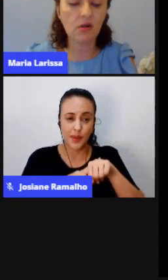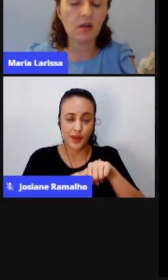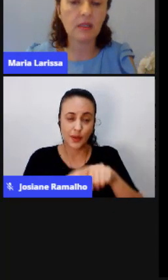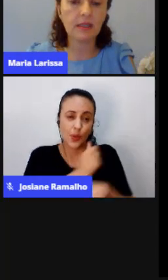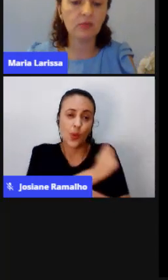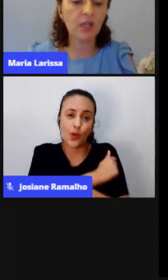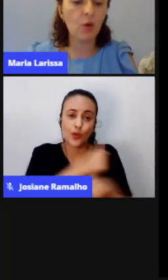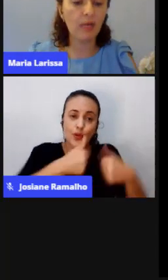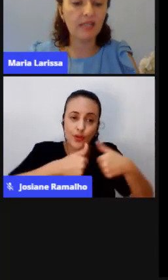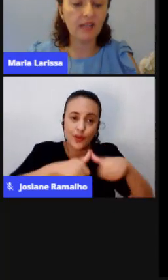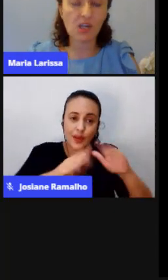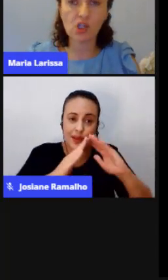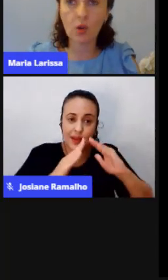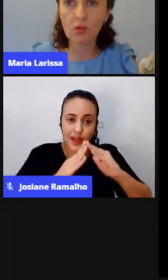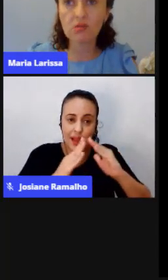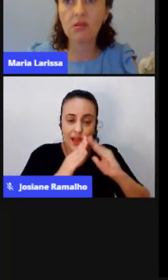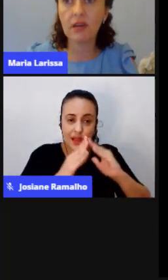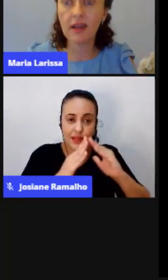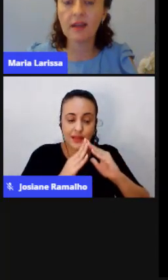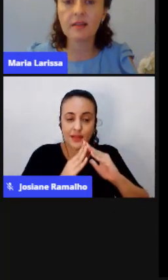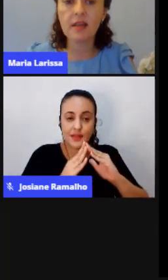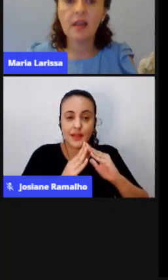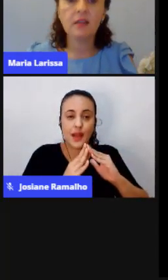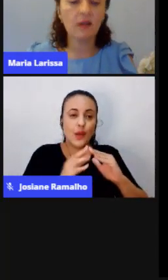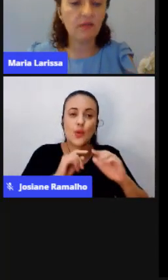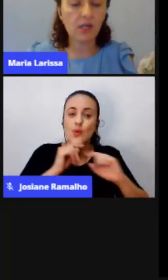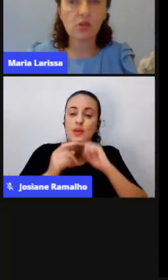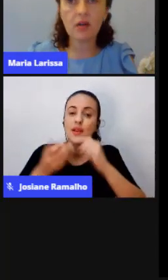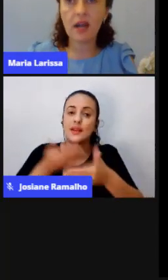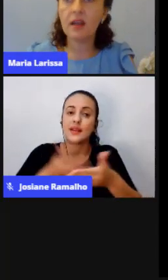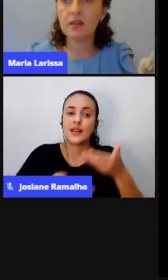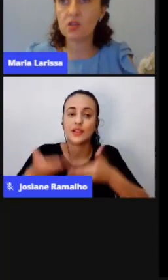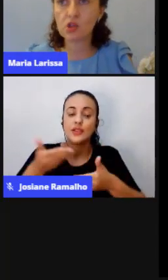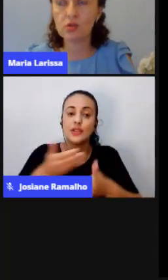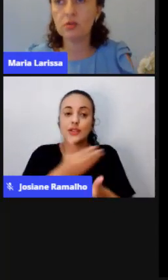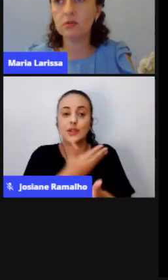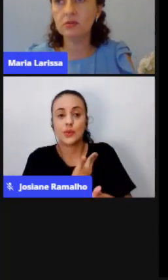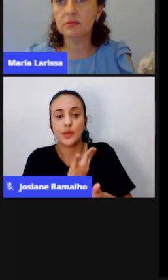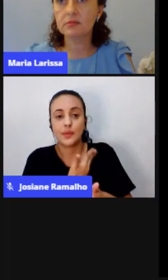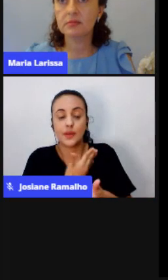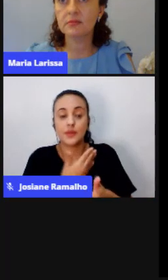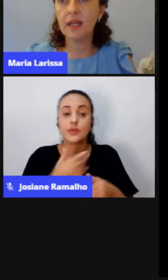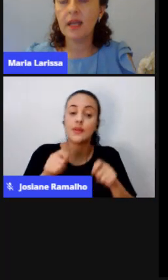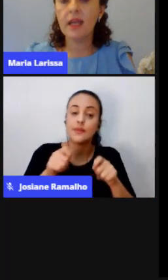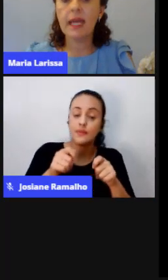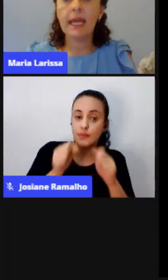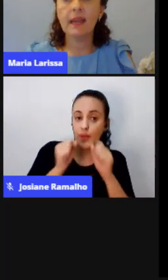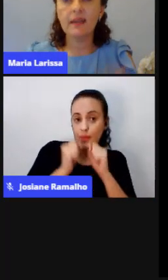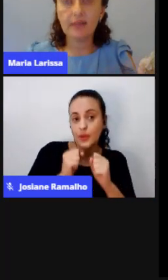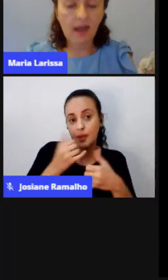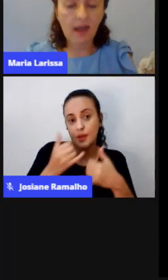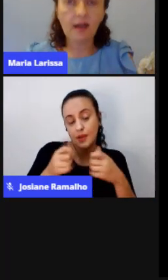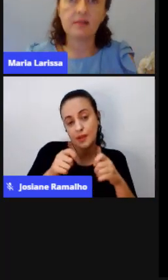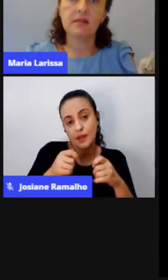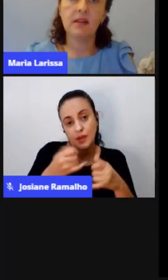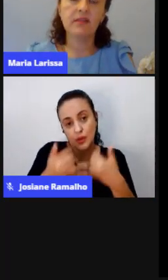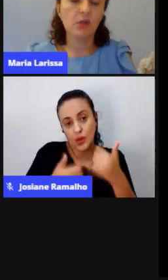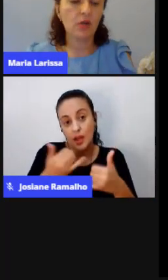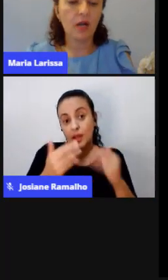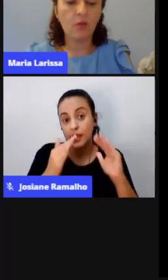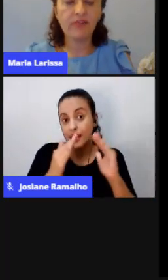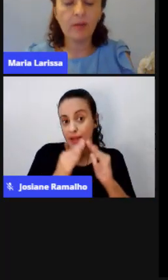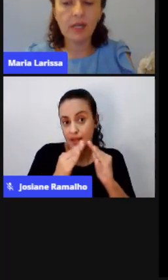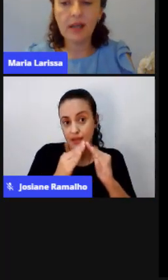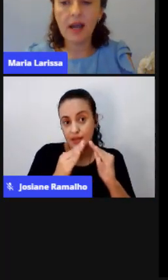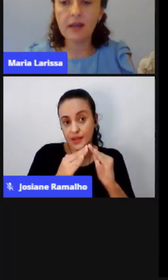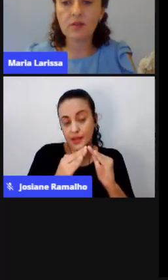vai para a escola, né, não tem como ele interagir com os colegas, então ele vai jogar esse jogo, né, em casa. Ele